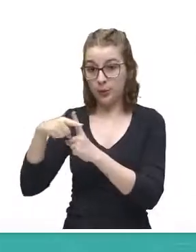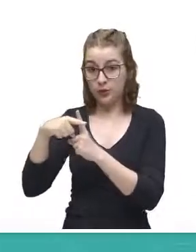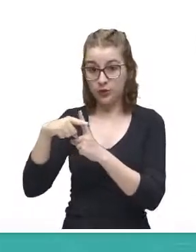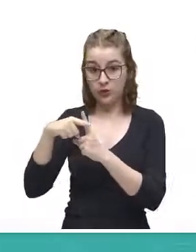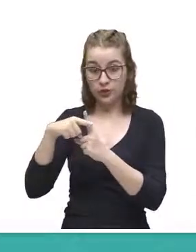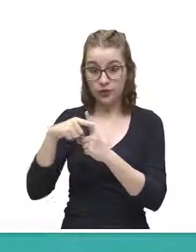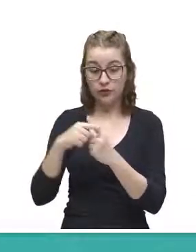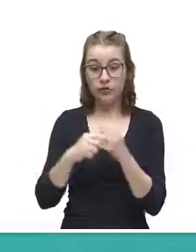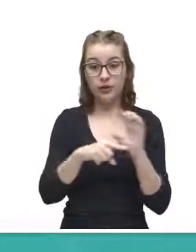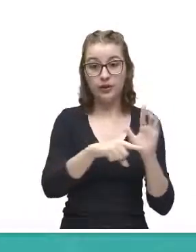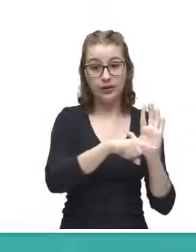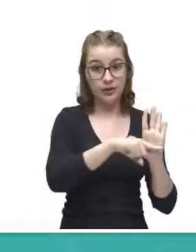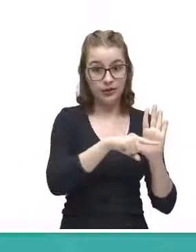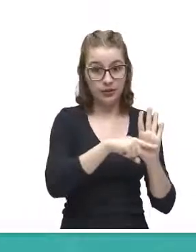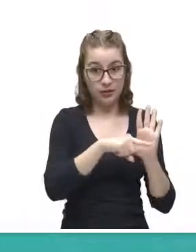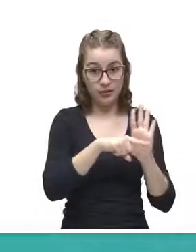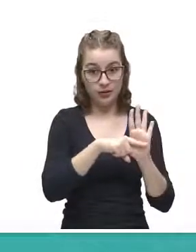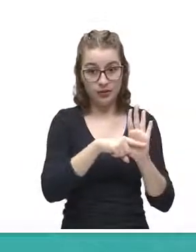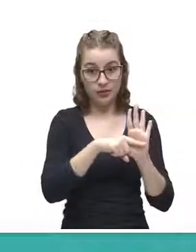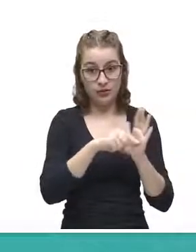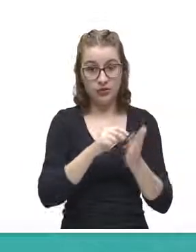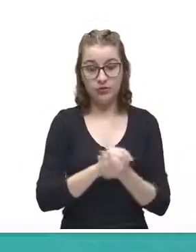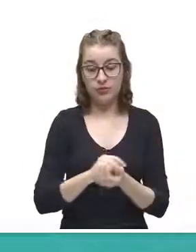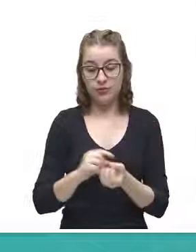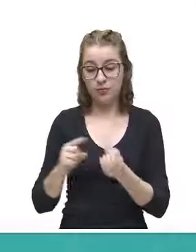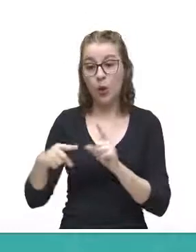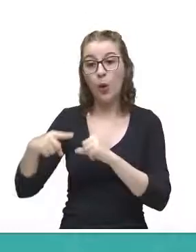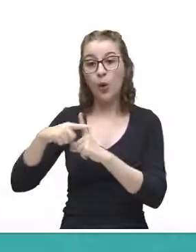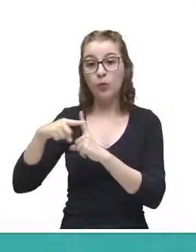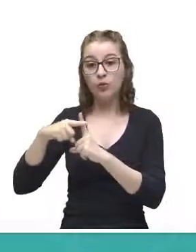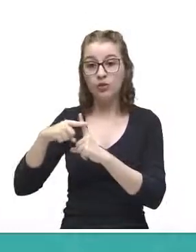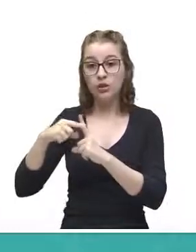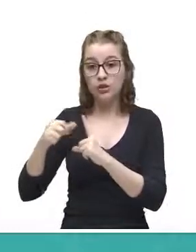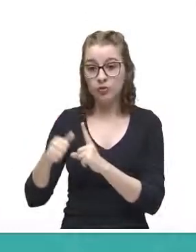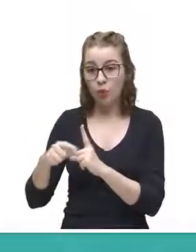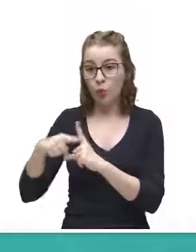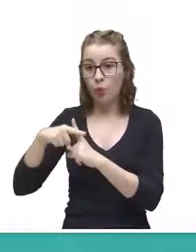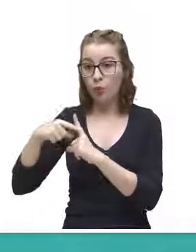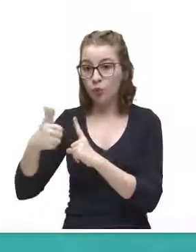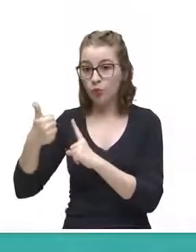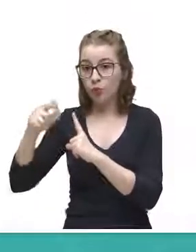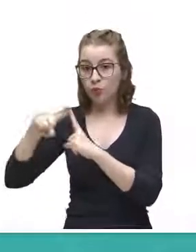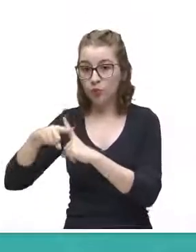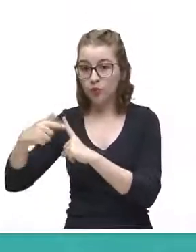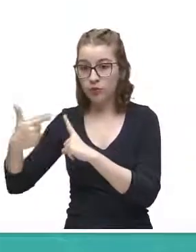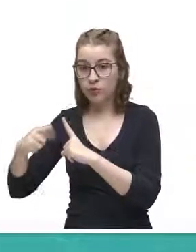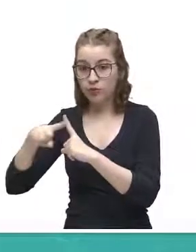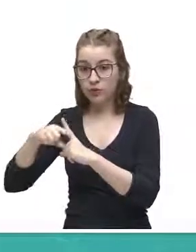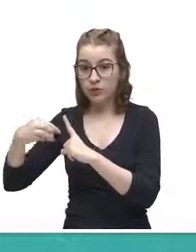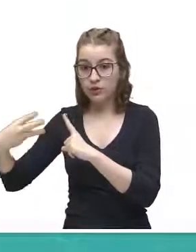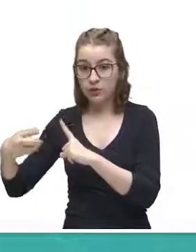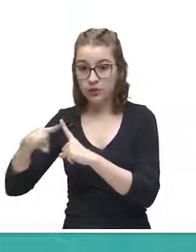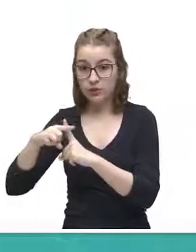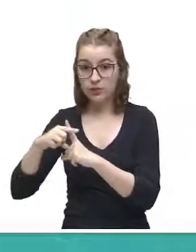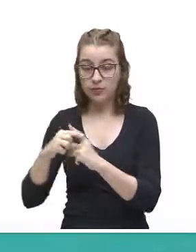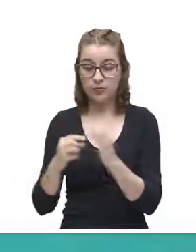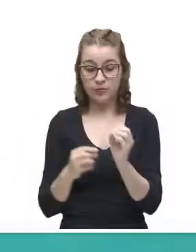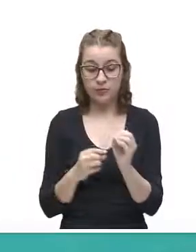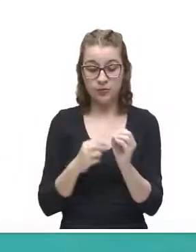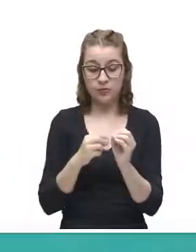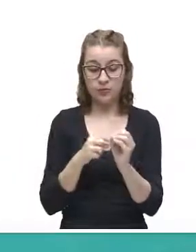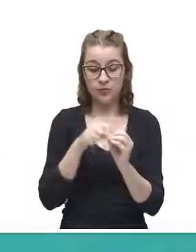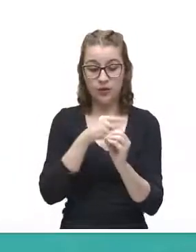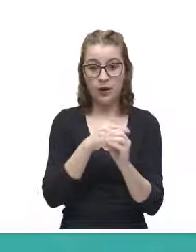dar o lado negativo. Positivo, 1 hora a mais. Do lado negativo,